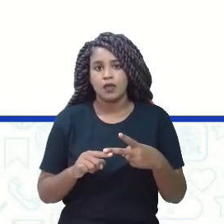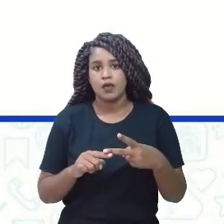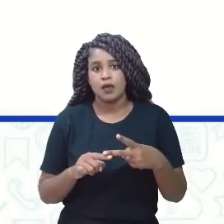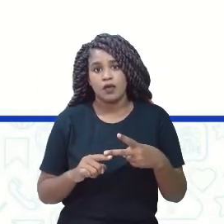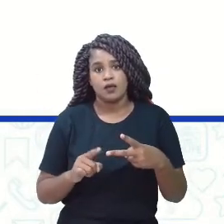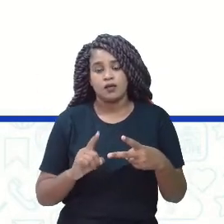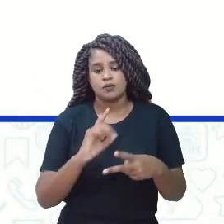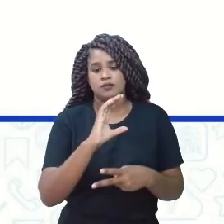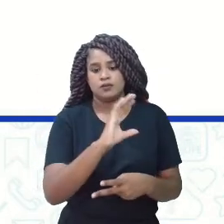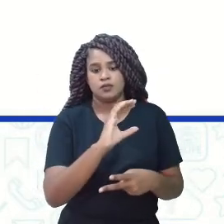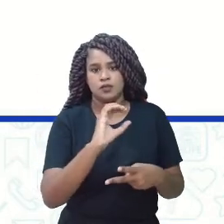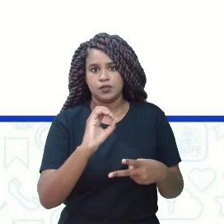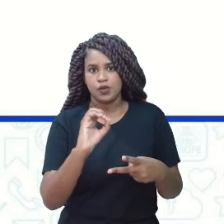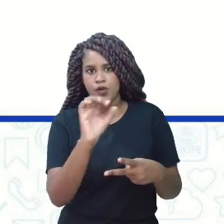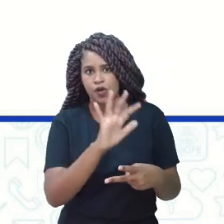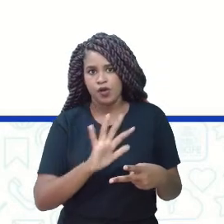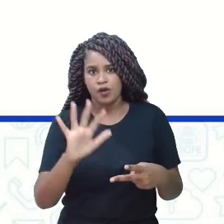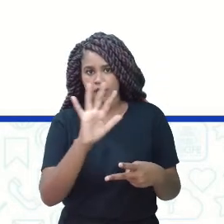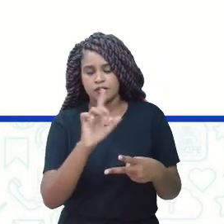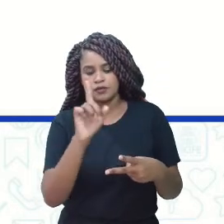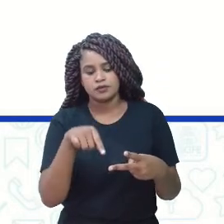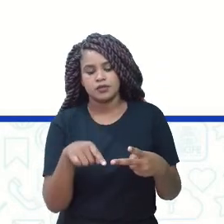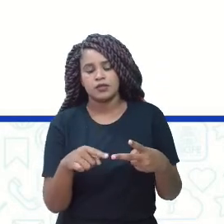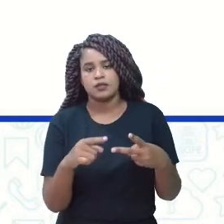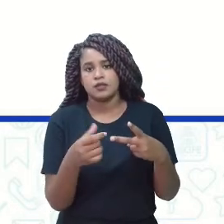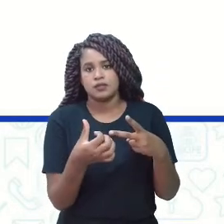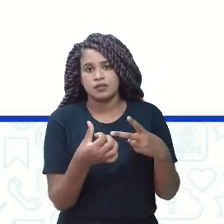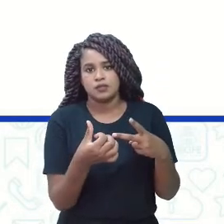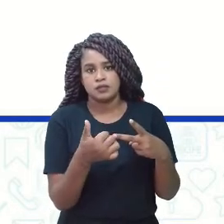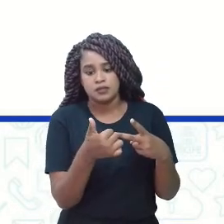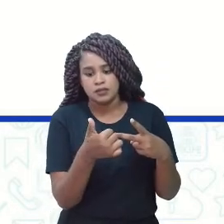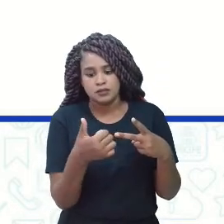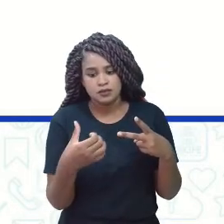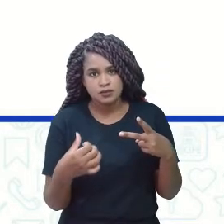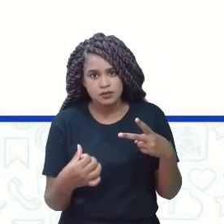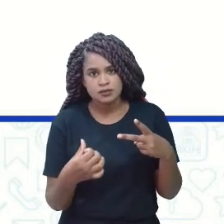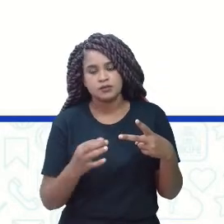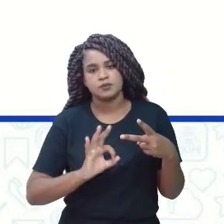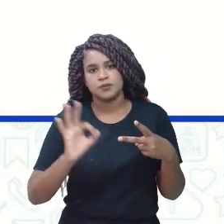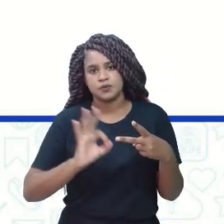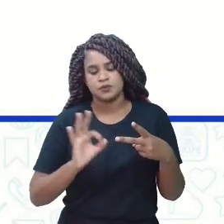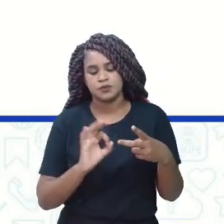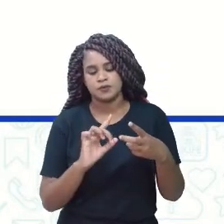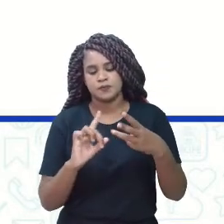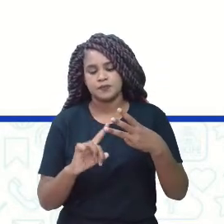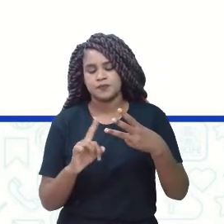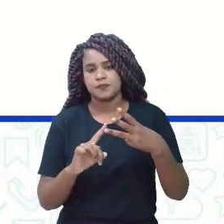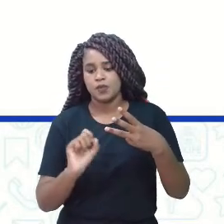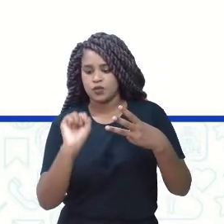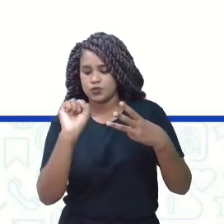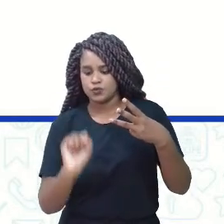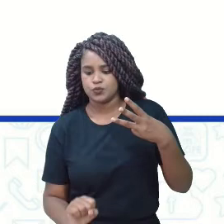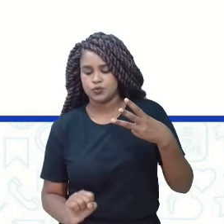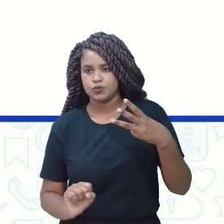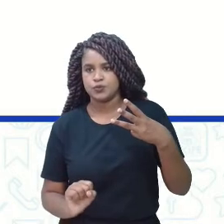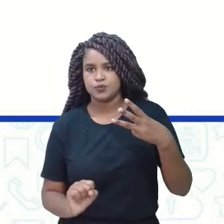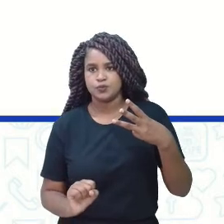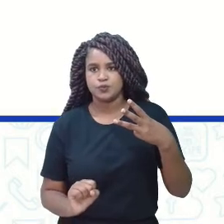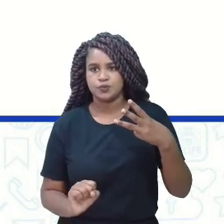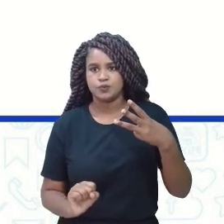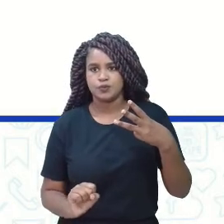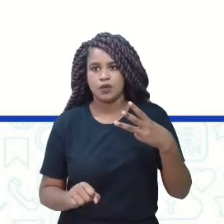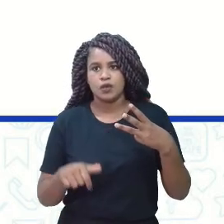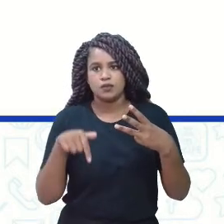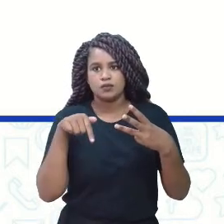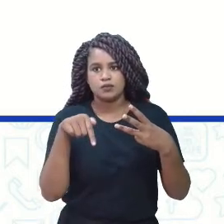centro-oeste corresponde a 16% dos recursos hídricos. E a região sul corresponde a